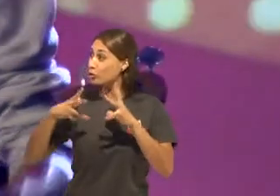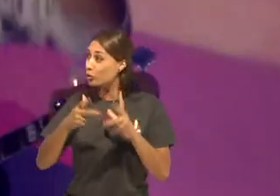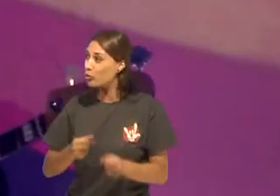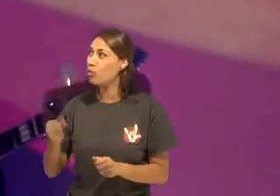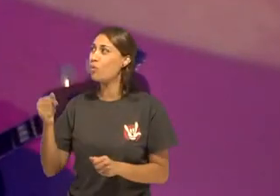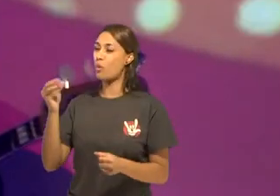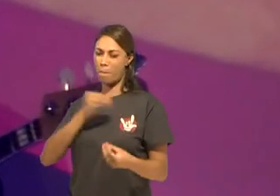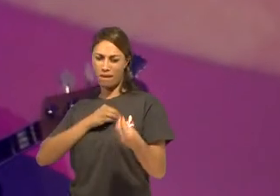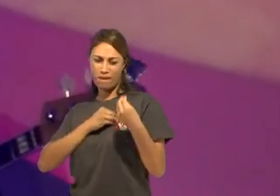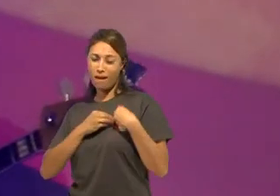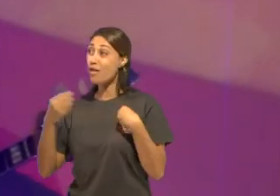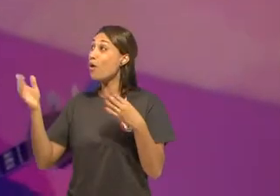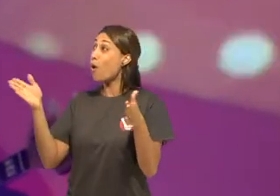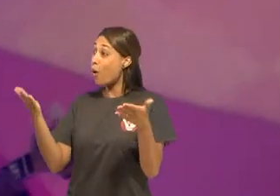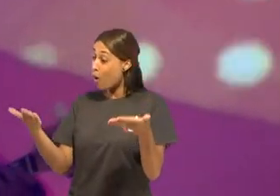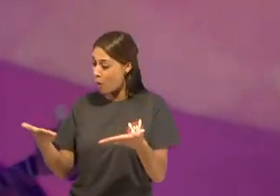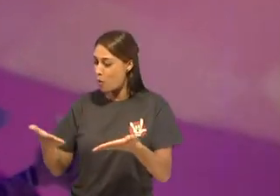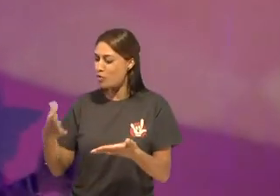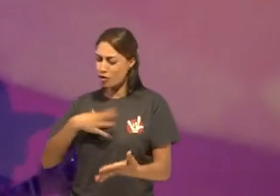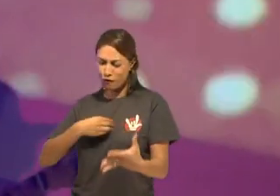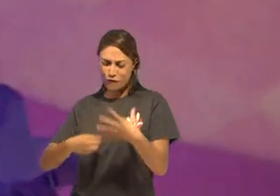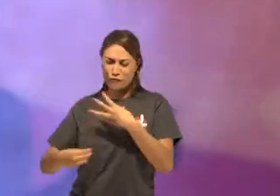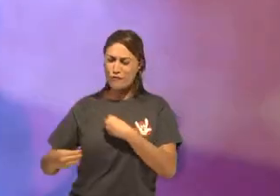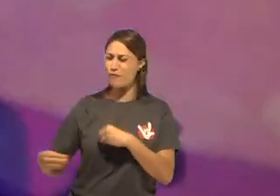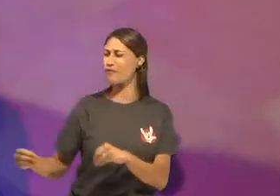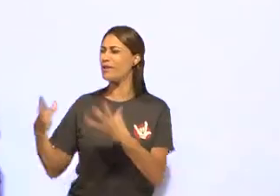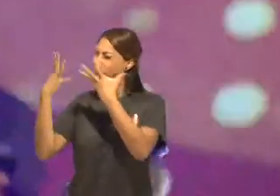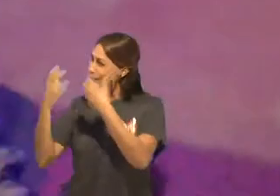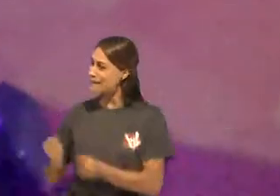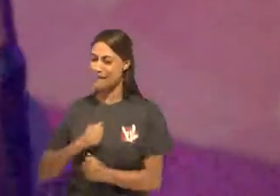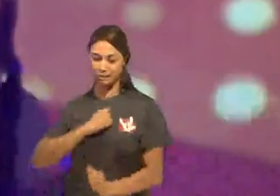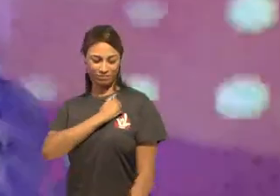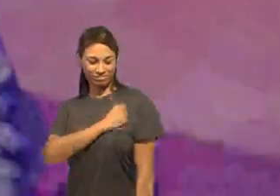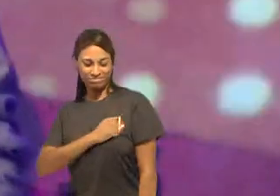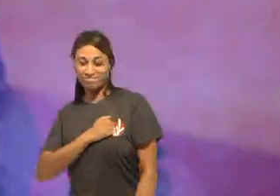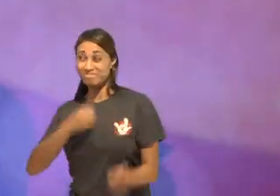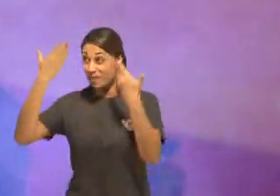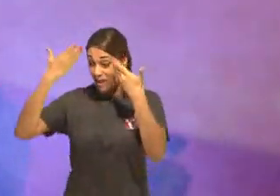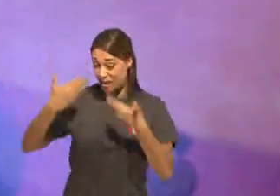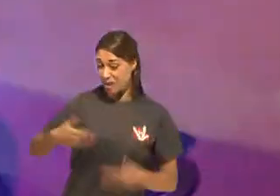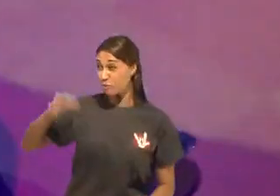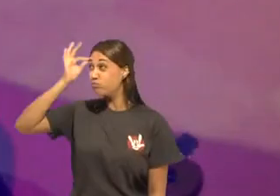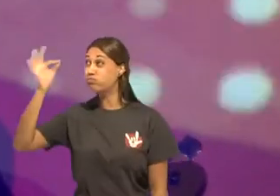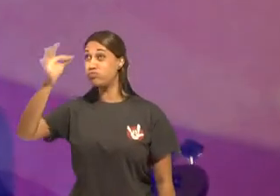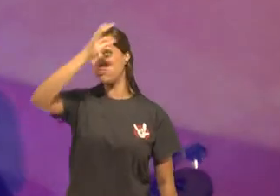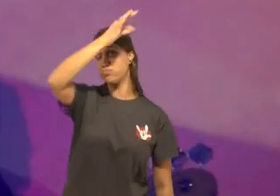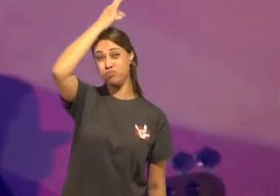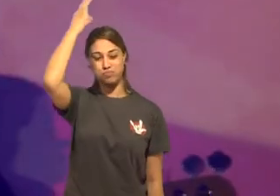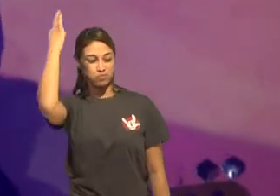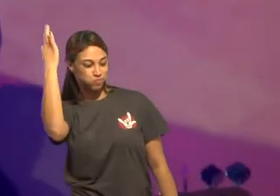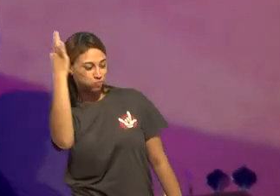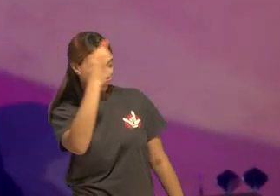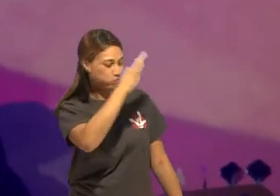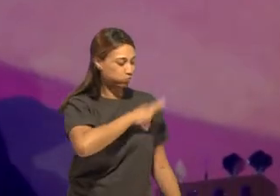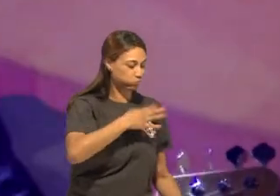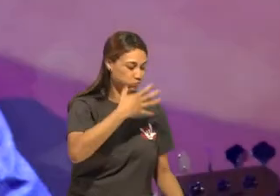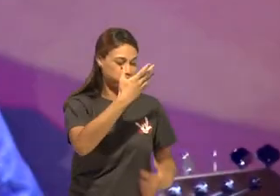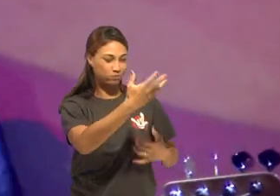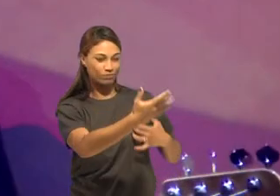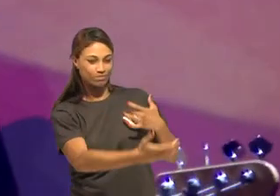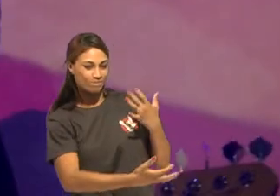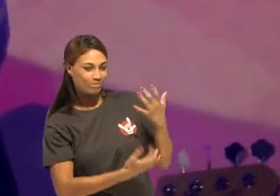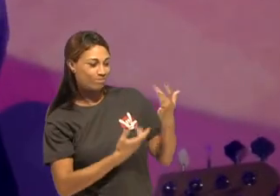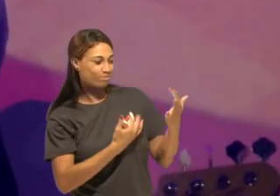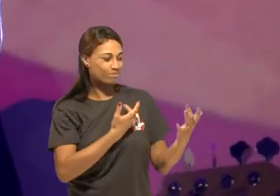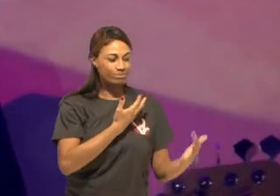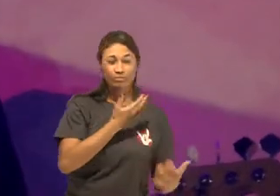teu filho. É sim, eu sou teu filho, amado, aceito, tão querido. Sou a habitação do Deus Espírito, quem como pomba veio a Cristo. E a